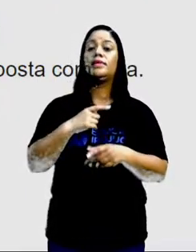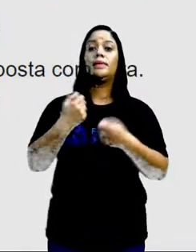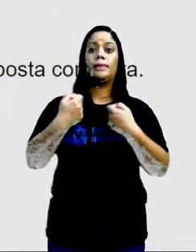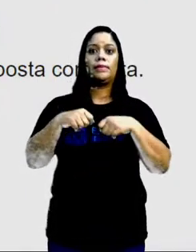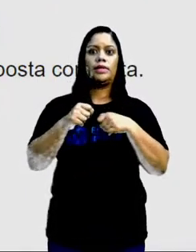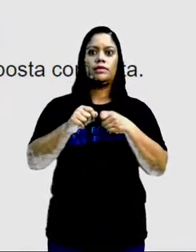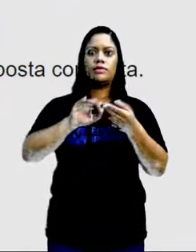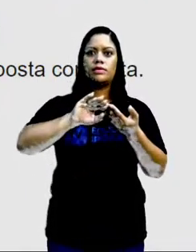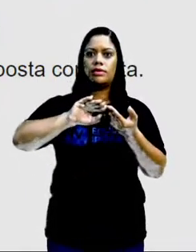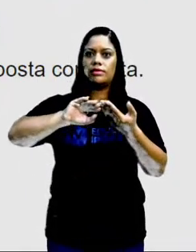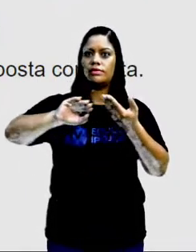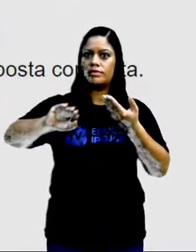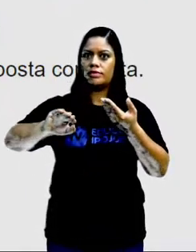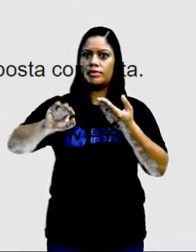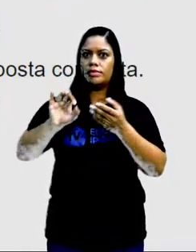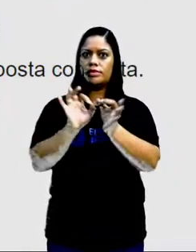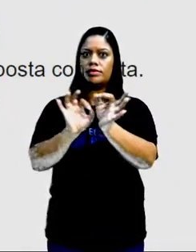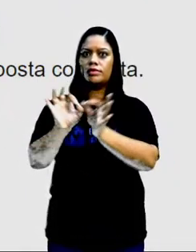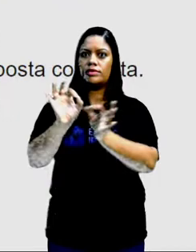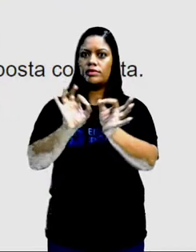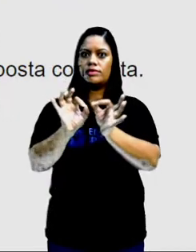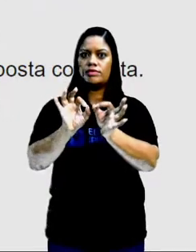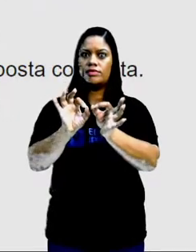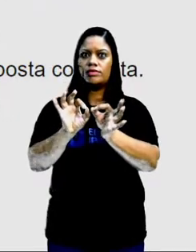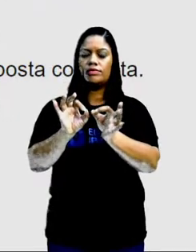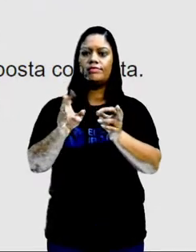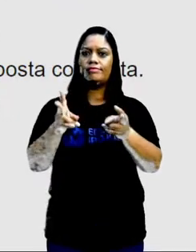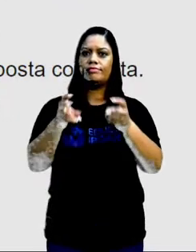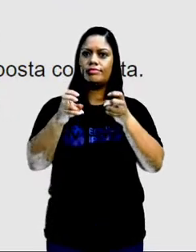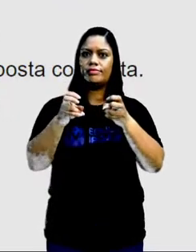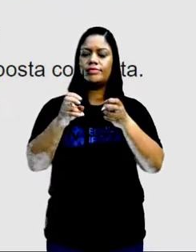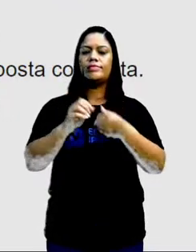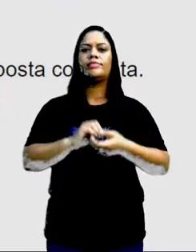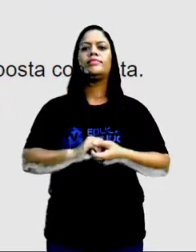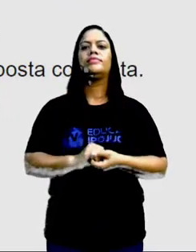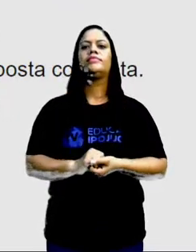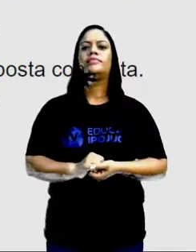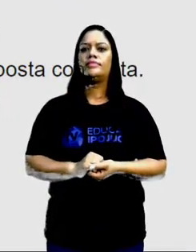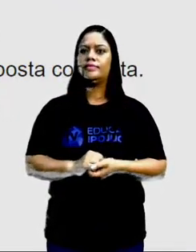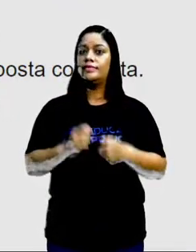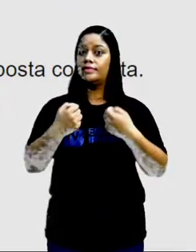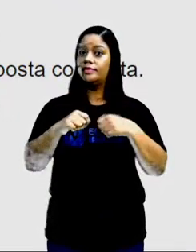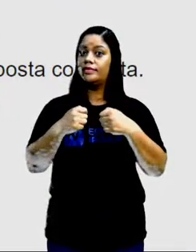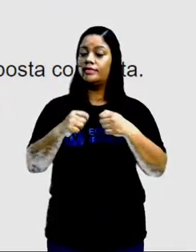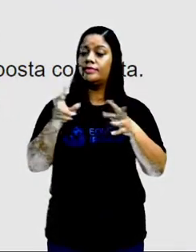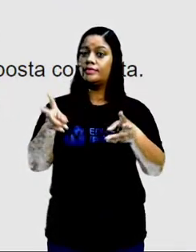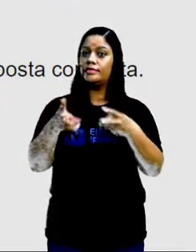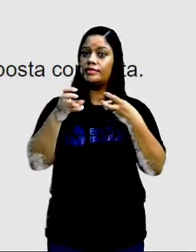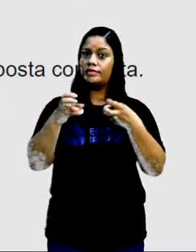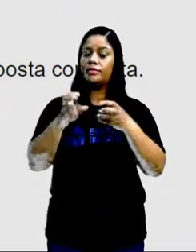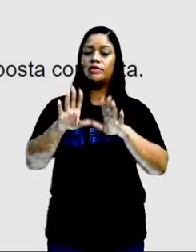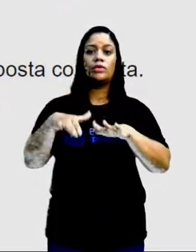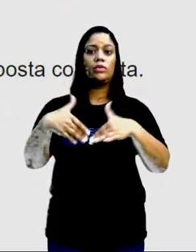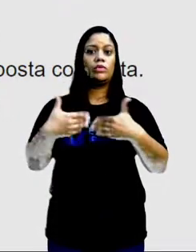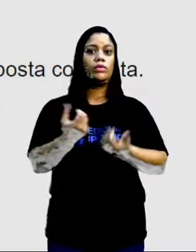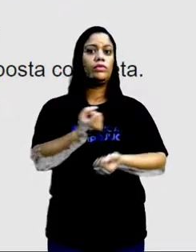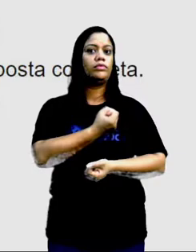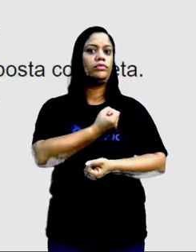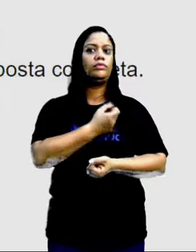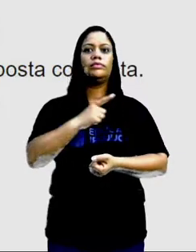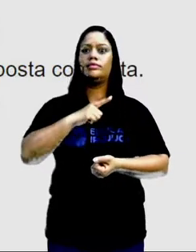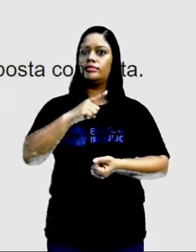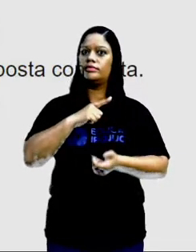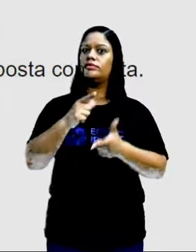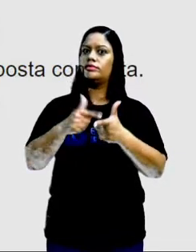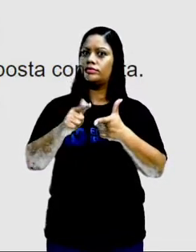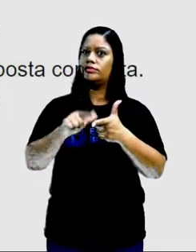ter que separar, né? Isso tem que sublinha ou circula. Você tem que ver quais são os dados que o